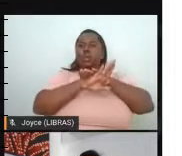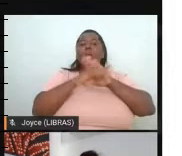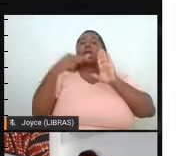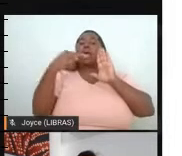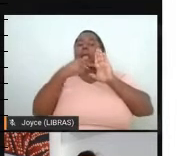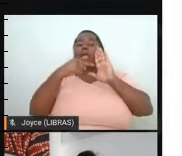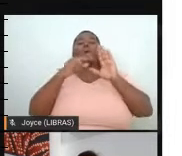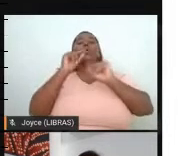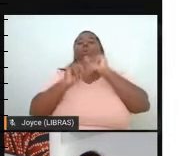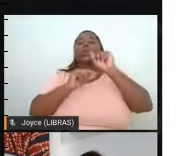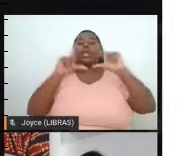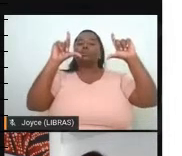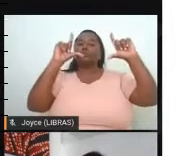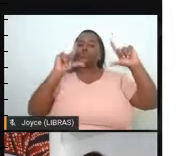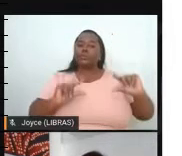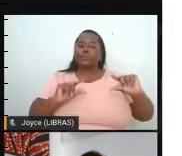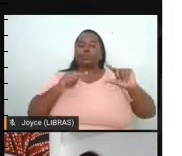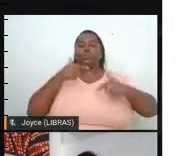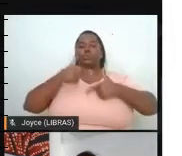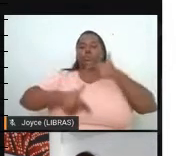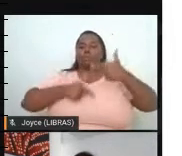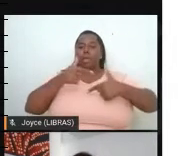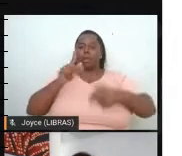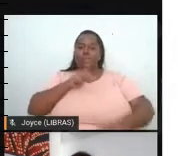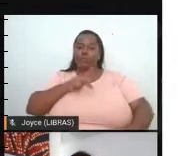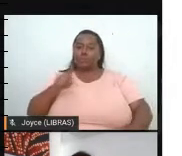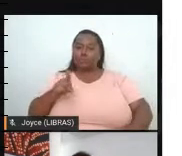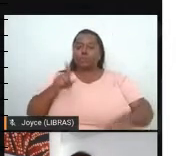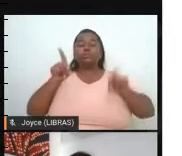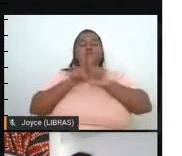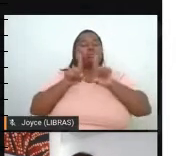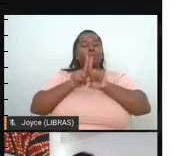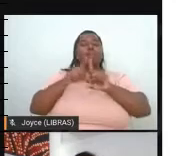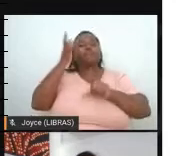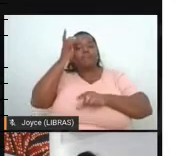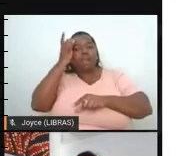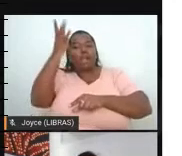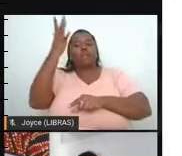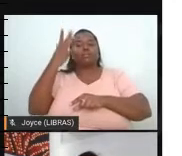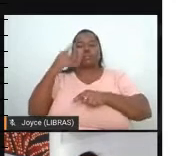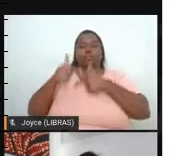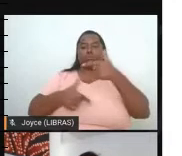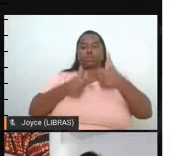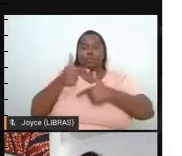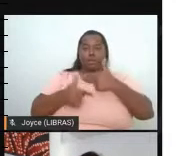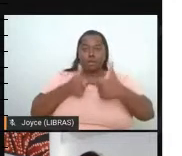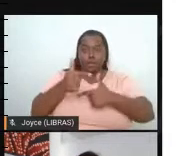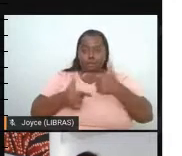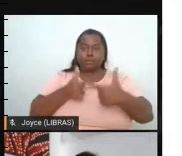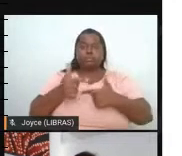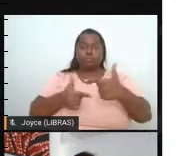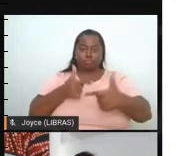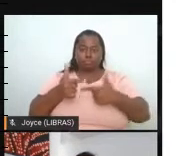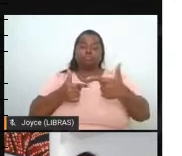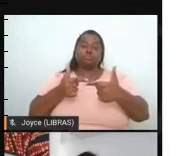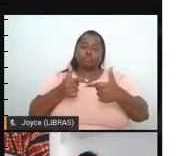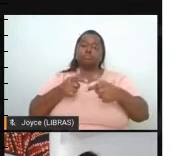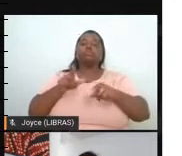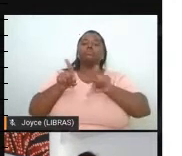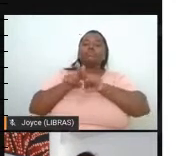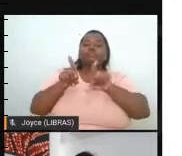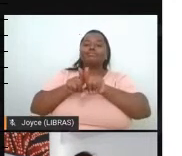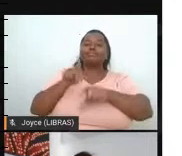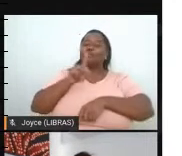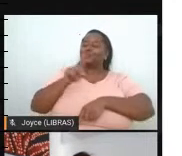docente, facilitar um pouco esse trabalho, né, e indo um pouco nessa direção do professor Zacarias, né, que